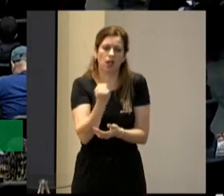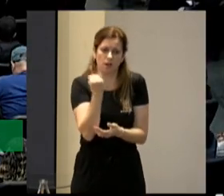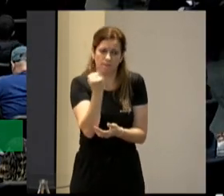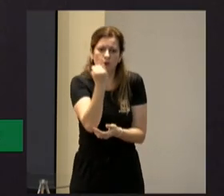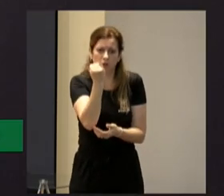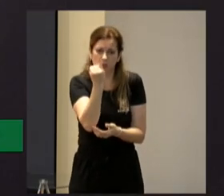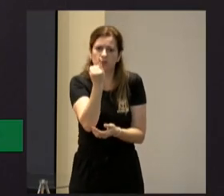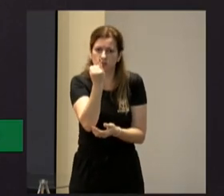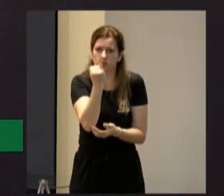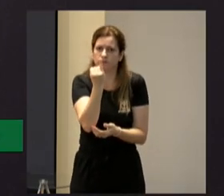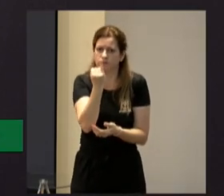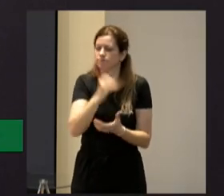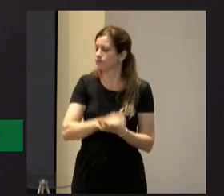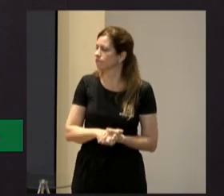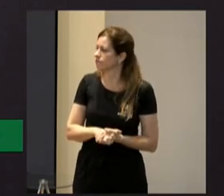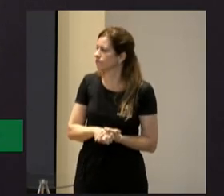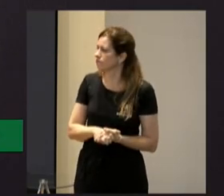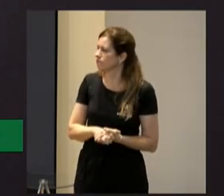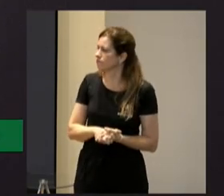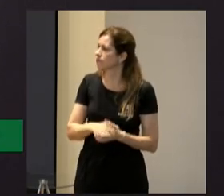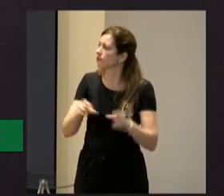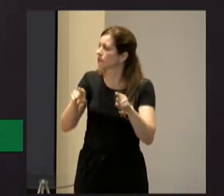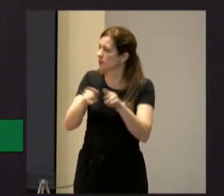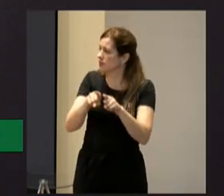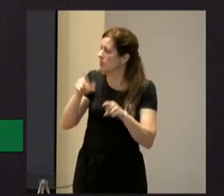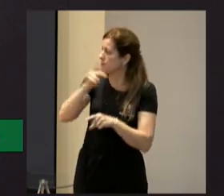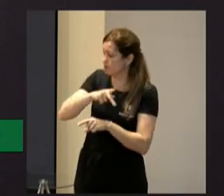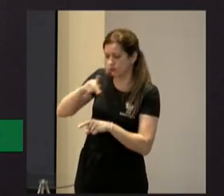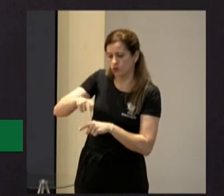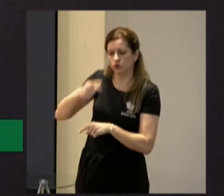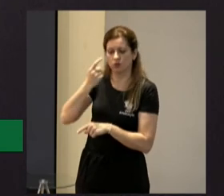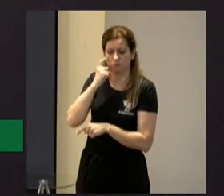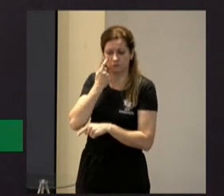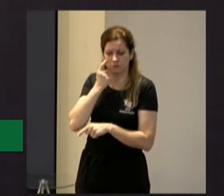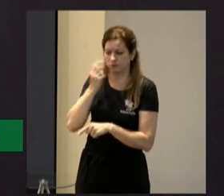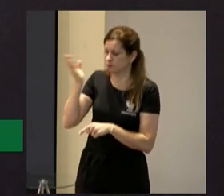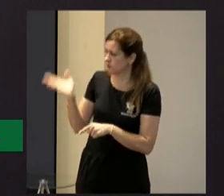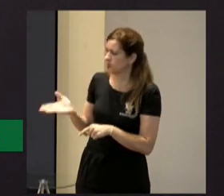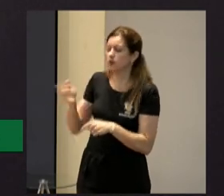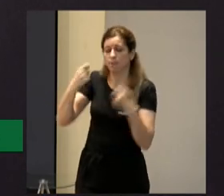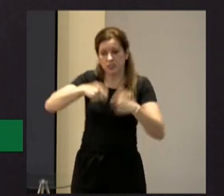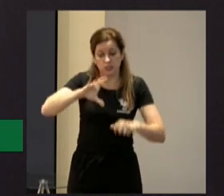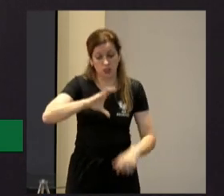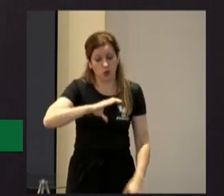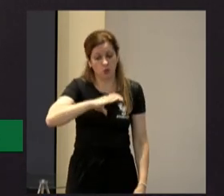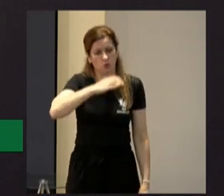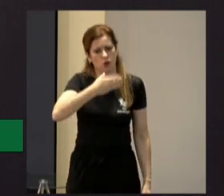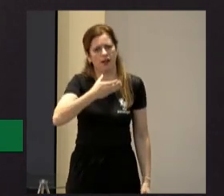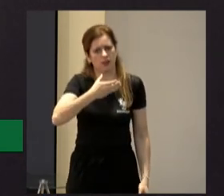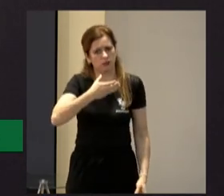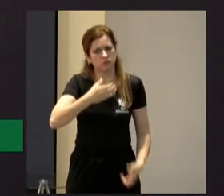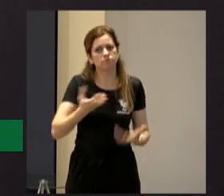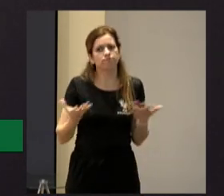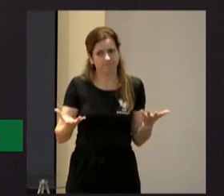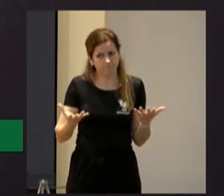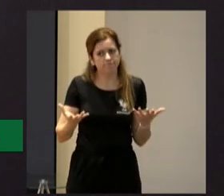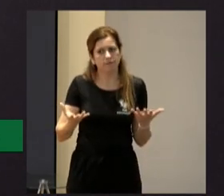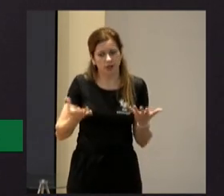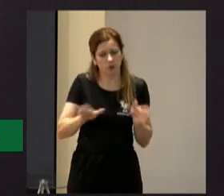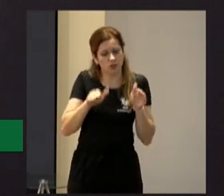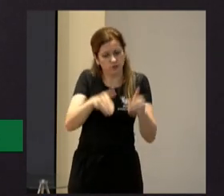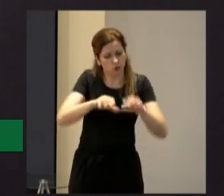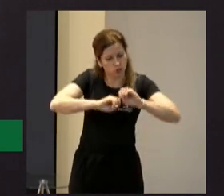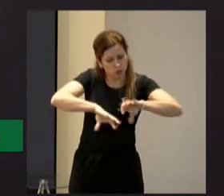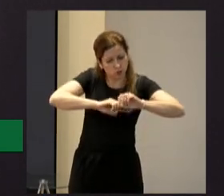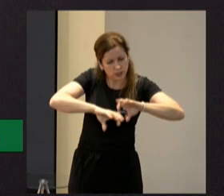pautar. E também, como a professora Jerusa falou, educação exige coragem. E isso também a gente não pode